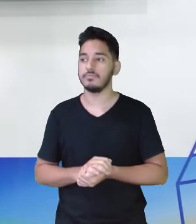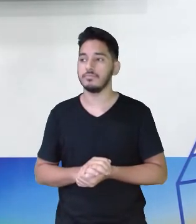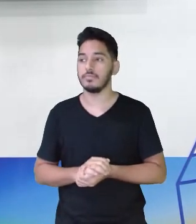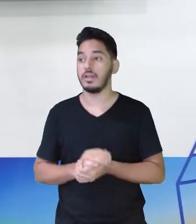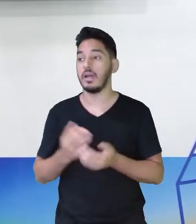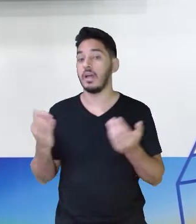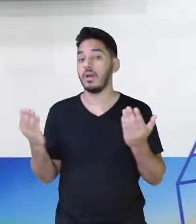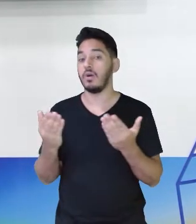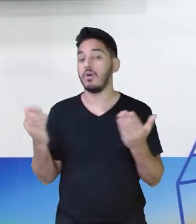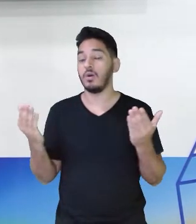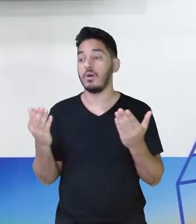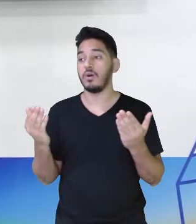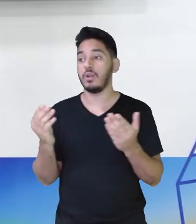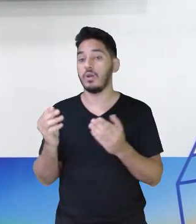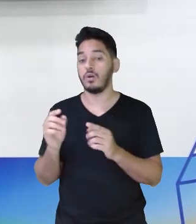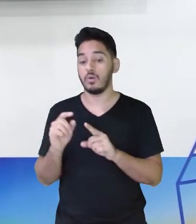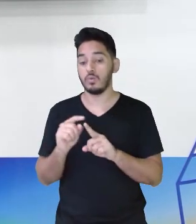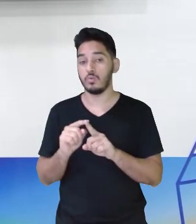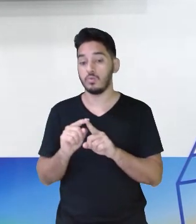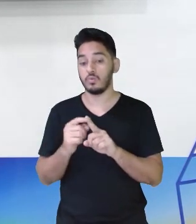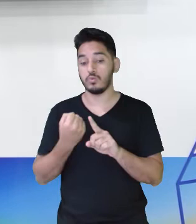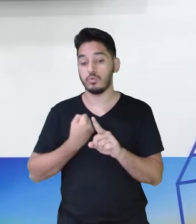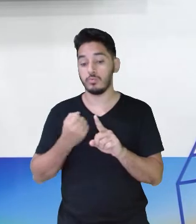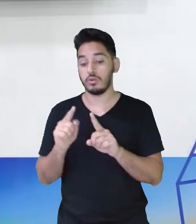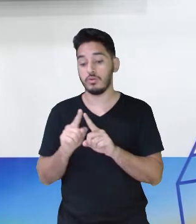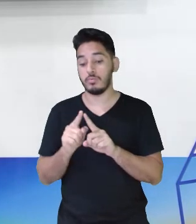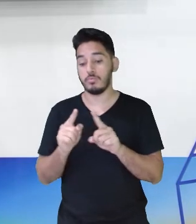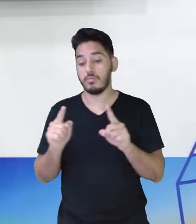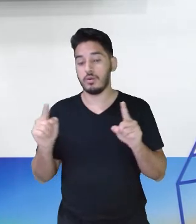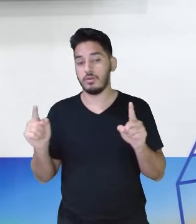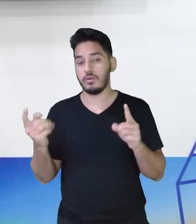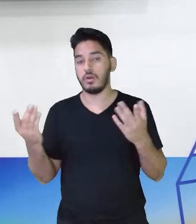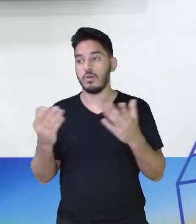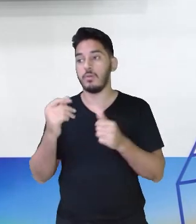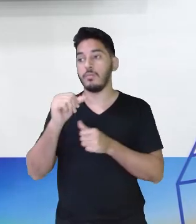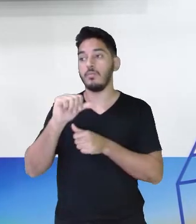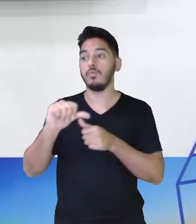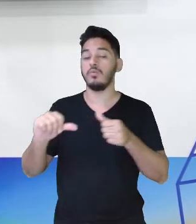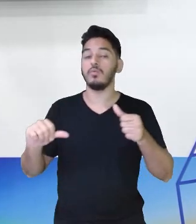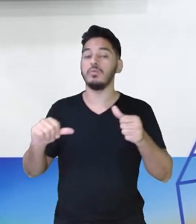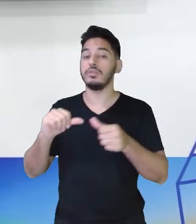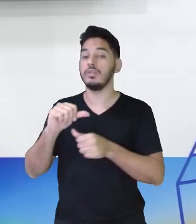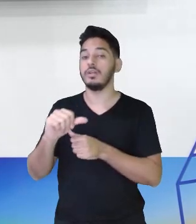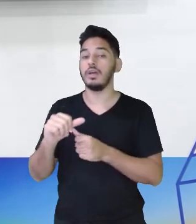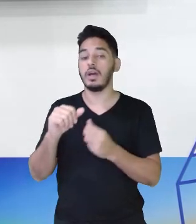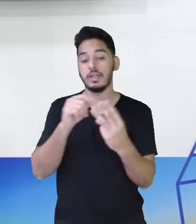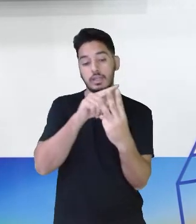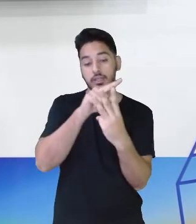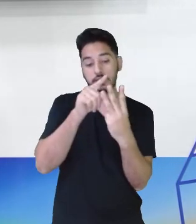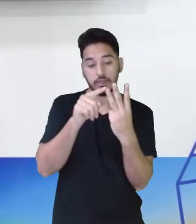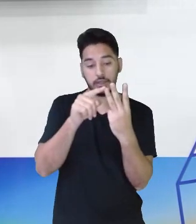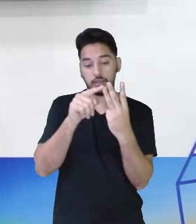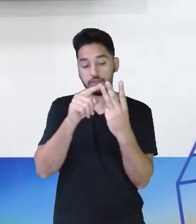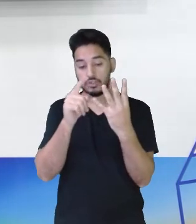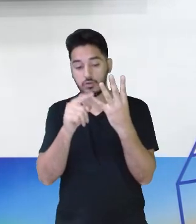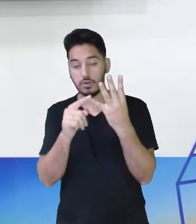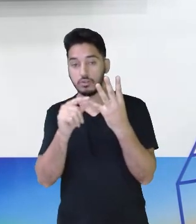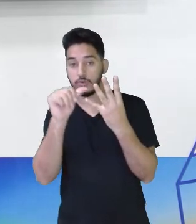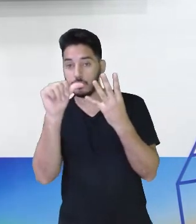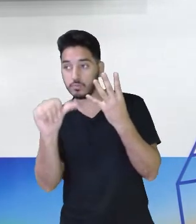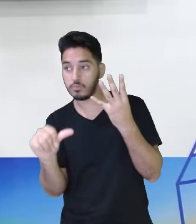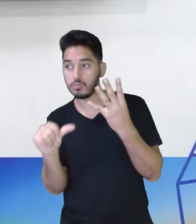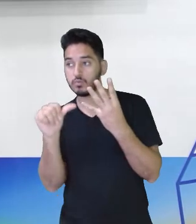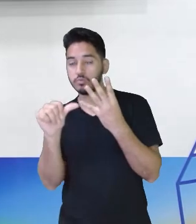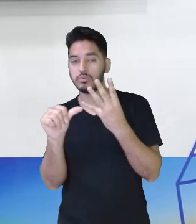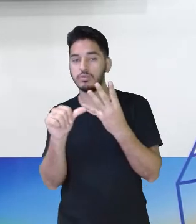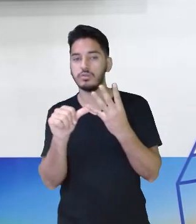eu já tenho um número maior. Presta atenção que eu já troquei de classe. Lembra? A cada 3 ordens, uma classe.